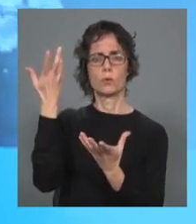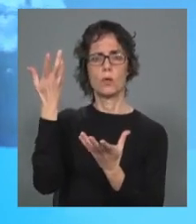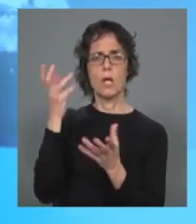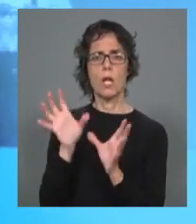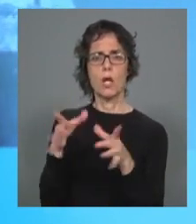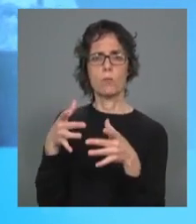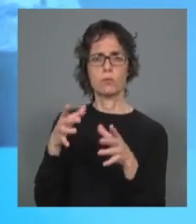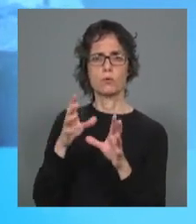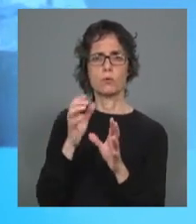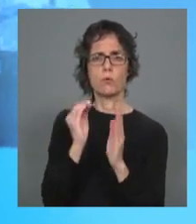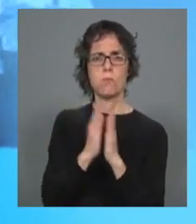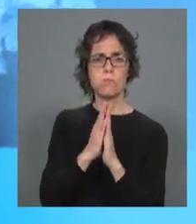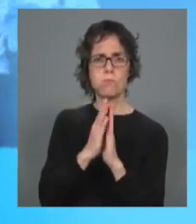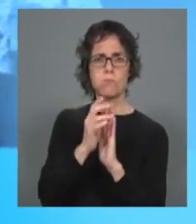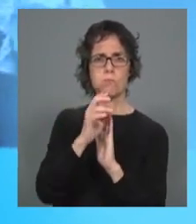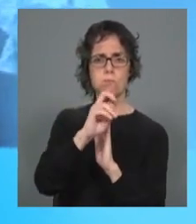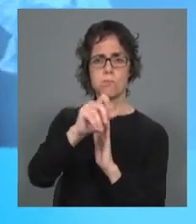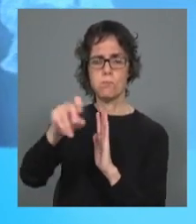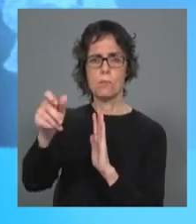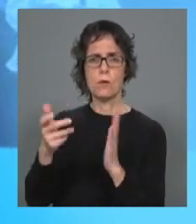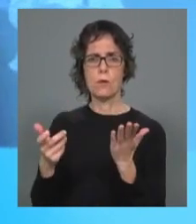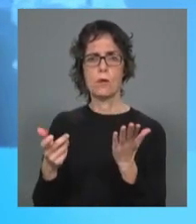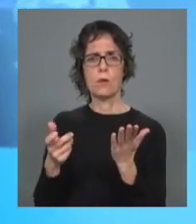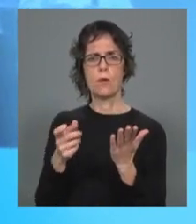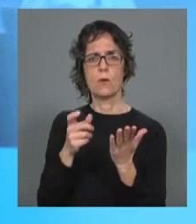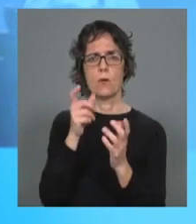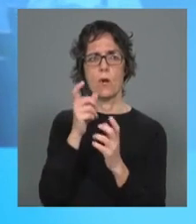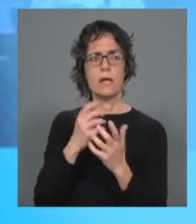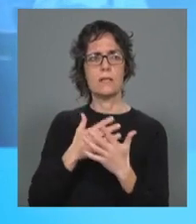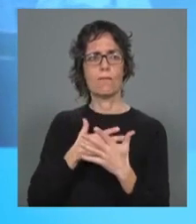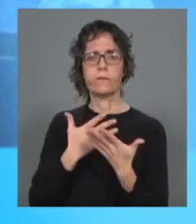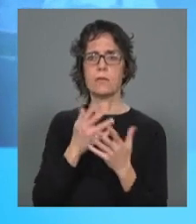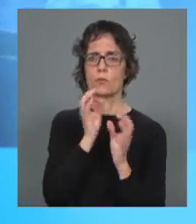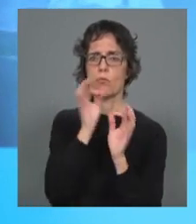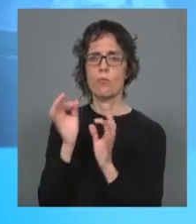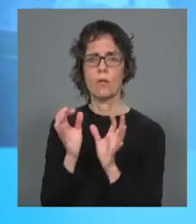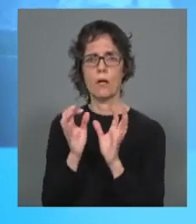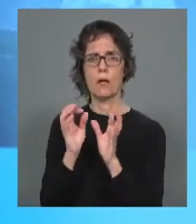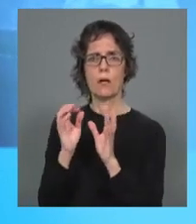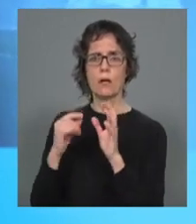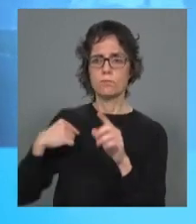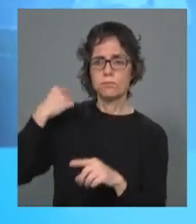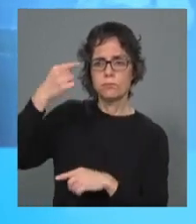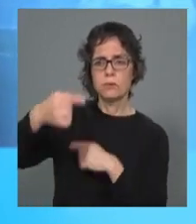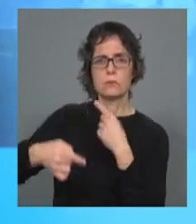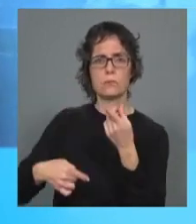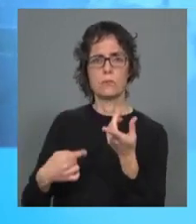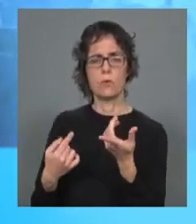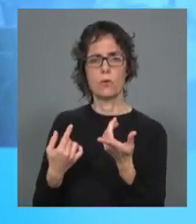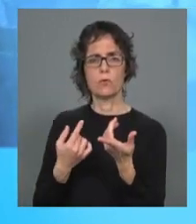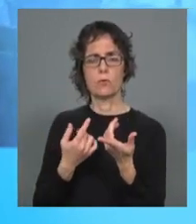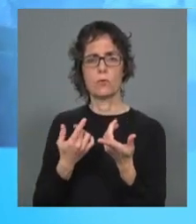diocesanas, paroquiais, nos conselhos paroquiais, naqueles que cuidam do seu património? Até que ponto vai crescendo, ao fim e ao cabo,